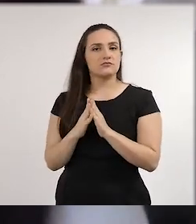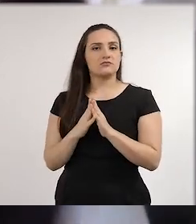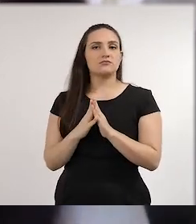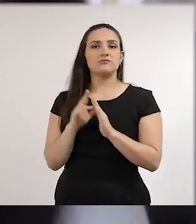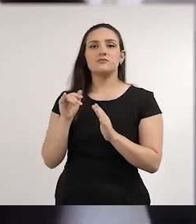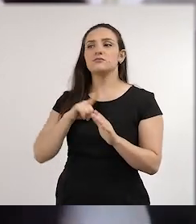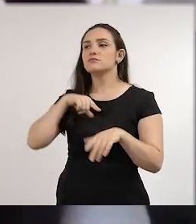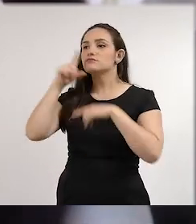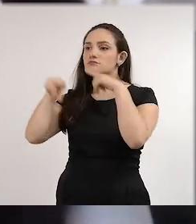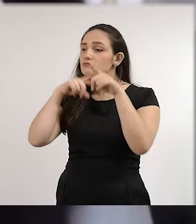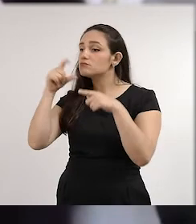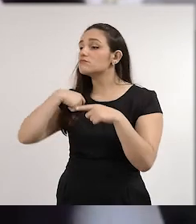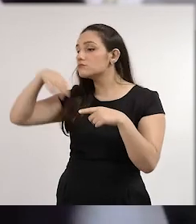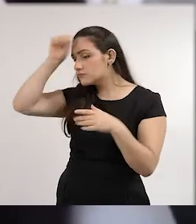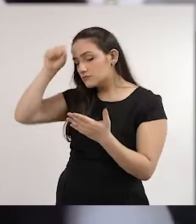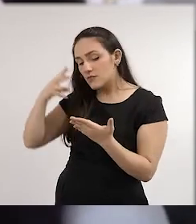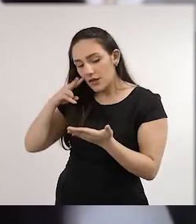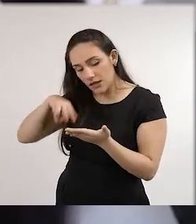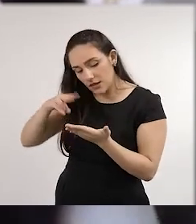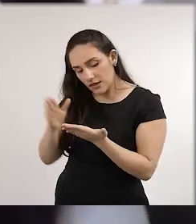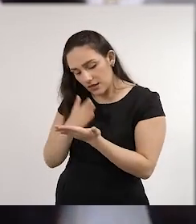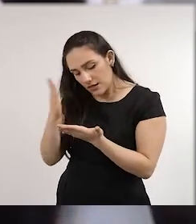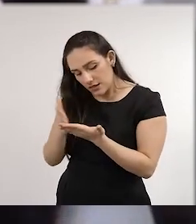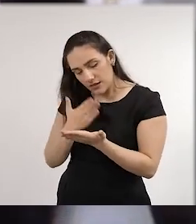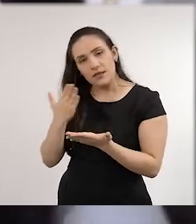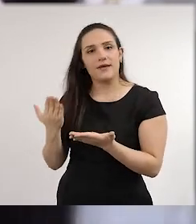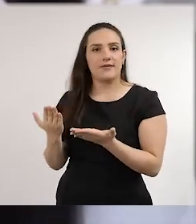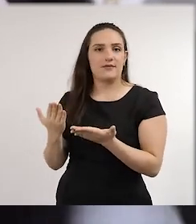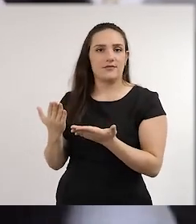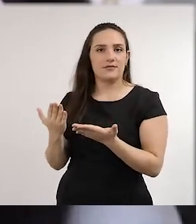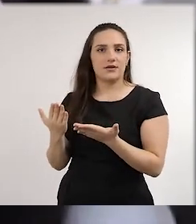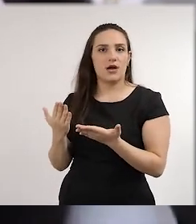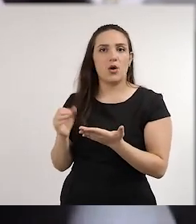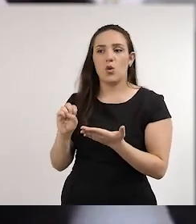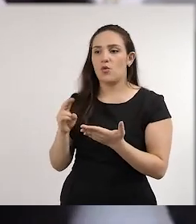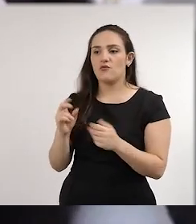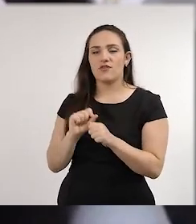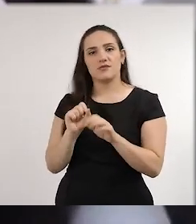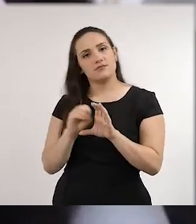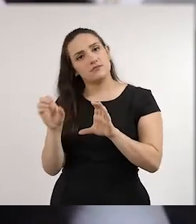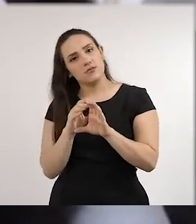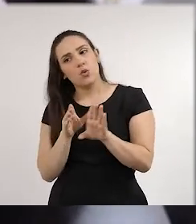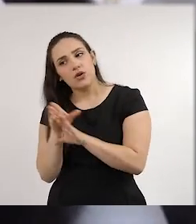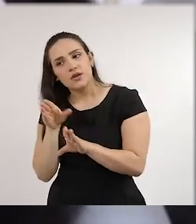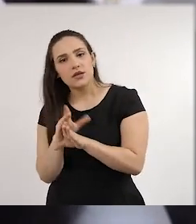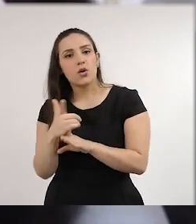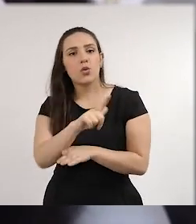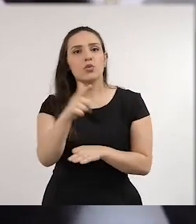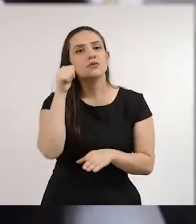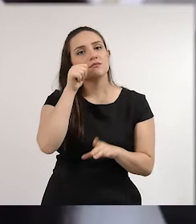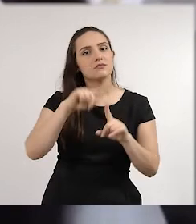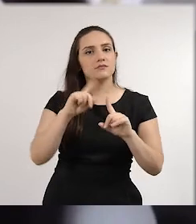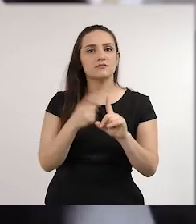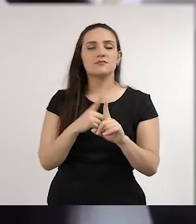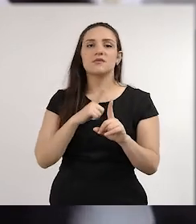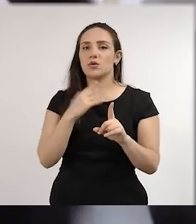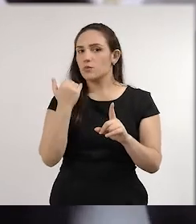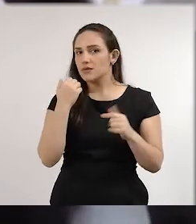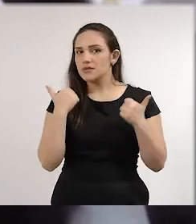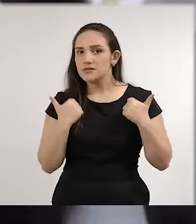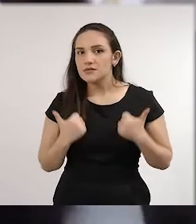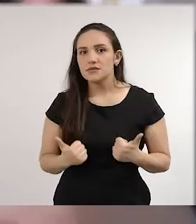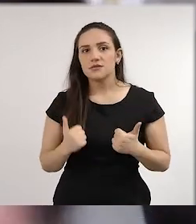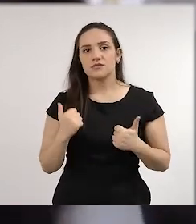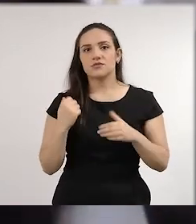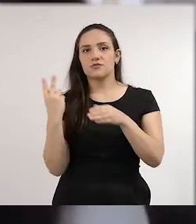outra pessoa. Isso é o que a gente tem que fazer no momento, Fernanda, ter uma alimentação legal, tomar as